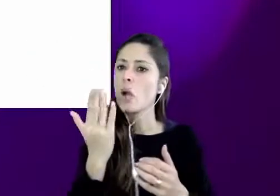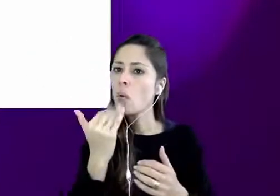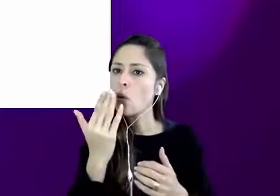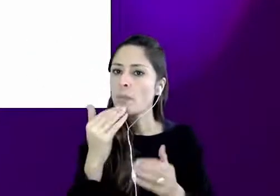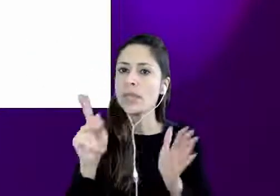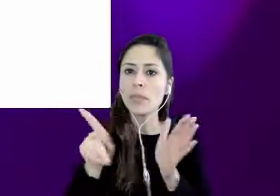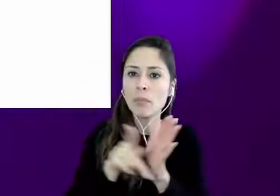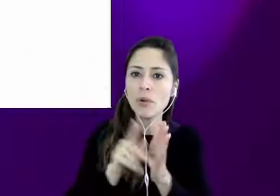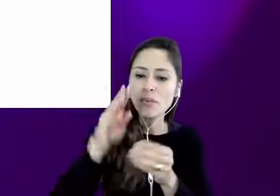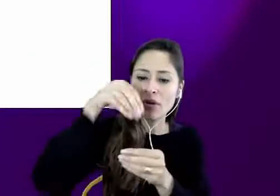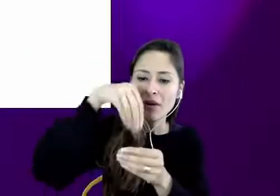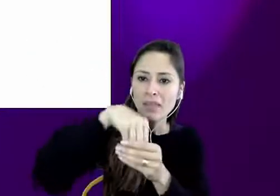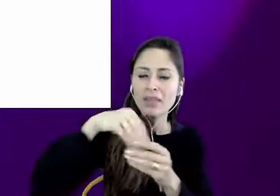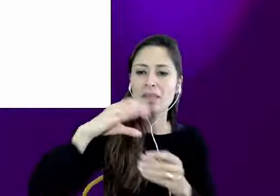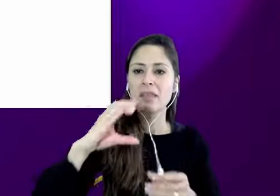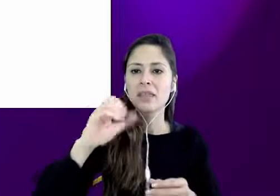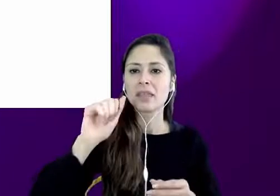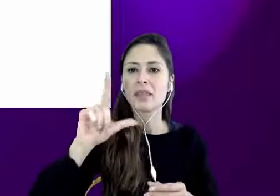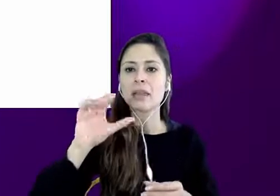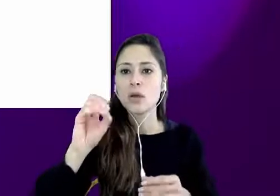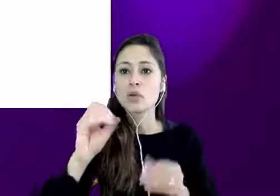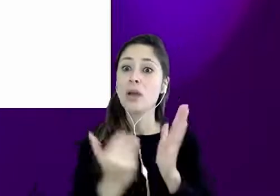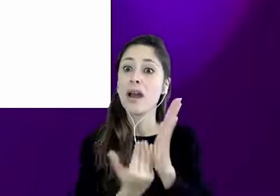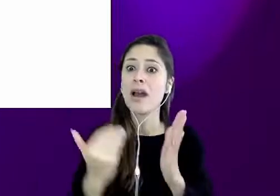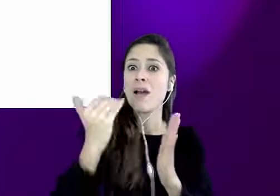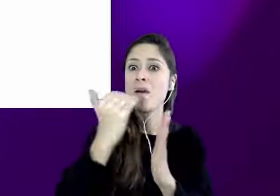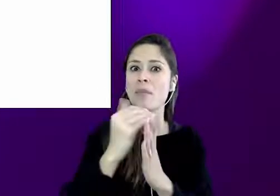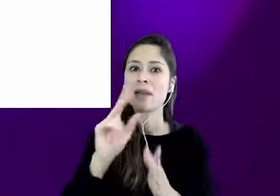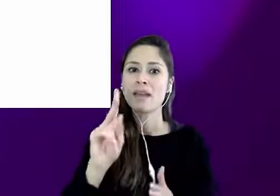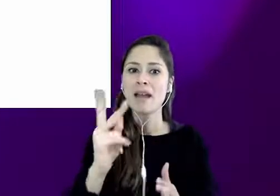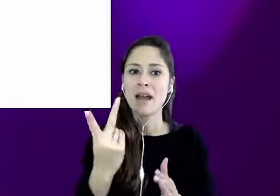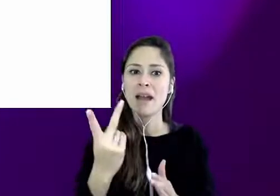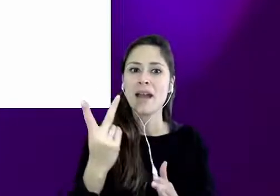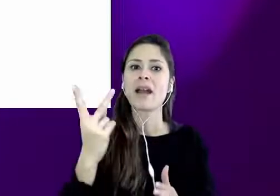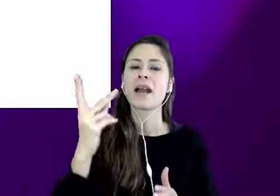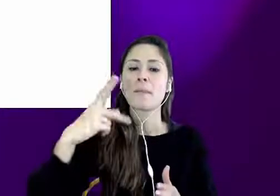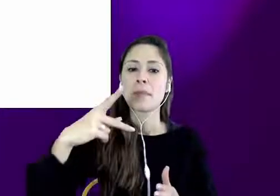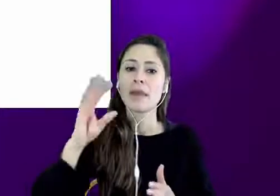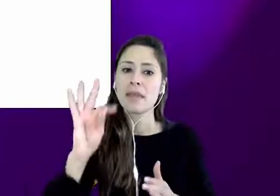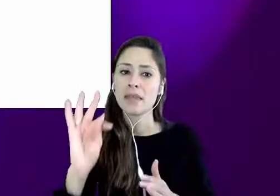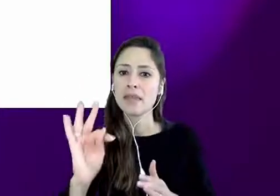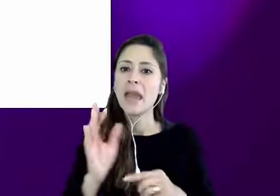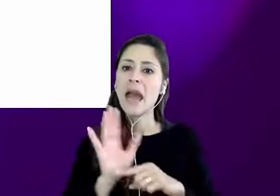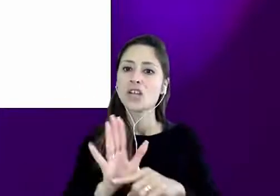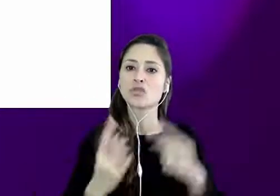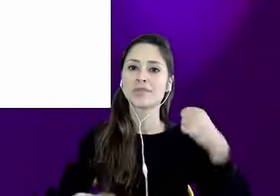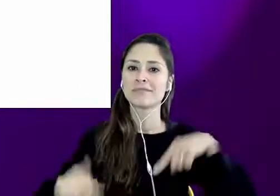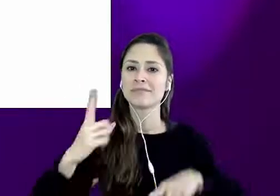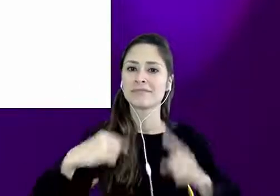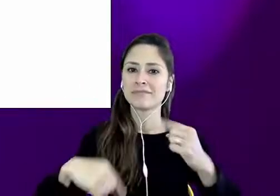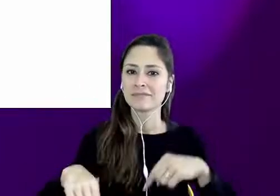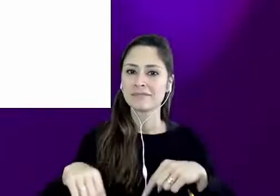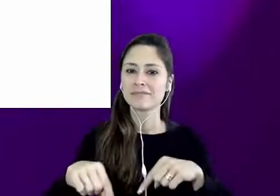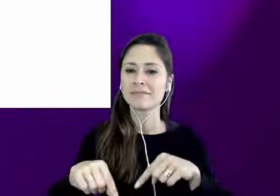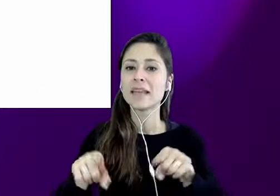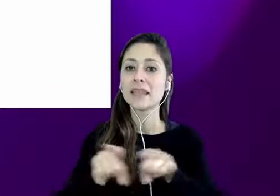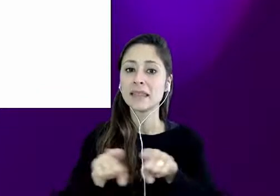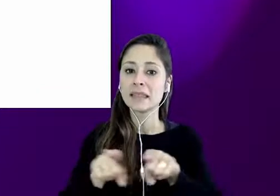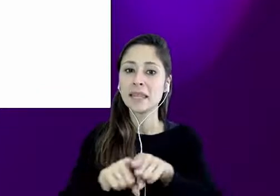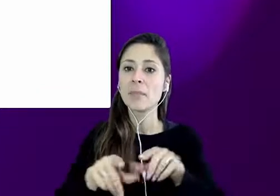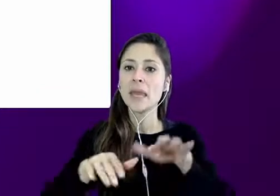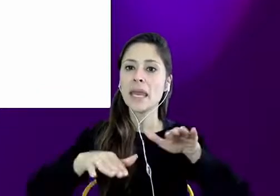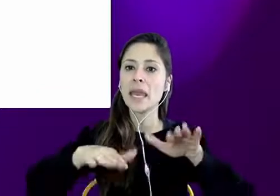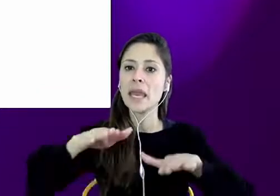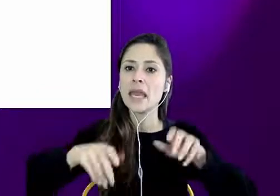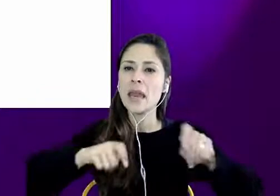estão associadas ao aumento do HPT, o que promove reatividade vascular e, portanto, aumenta a pressão arterial. Enquanto que as dietas,